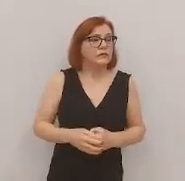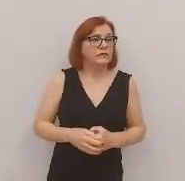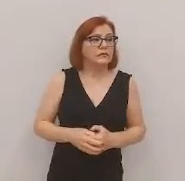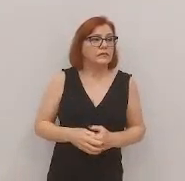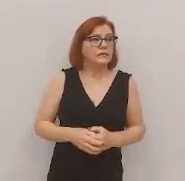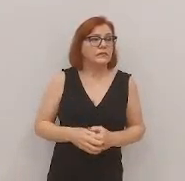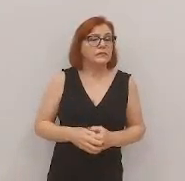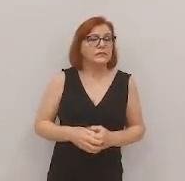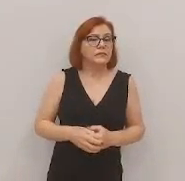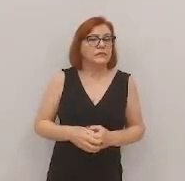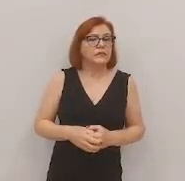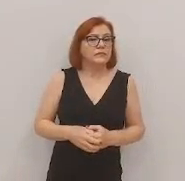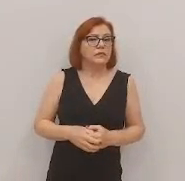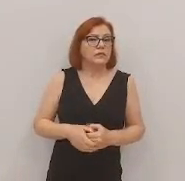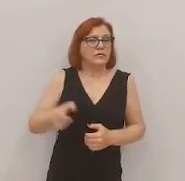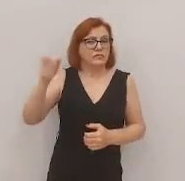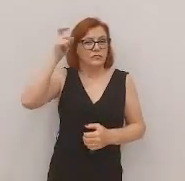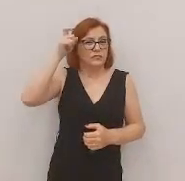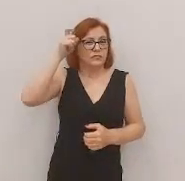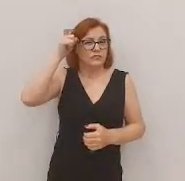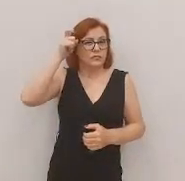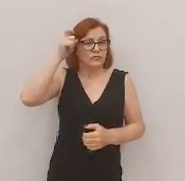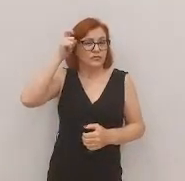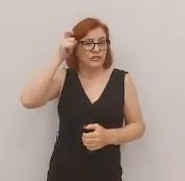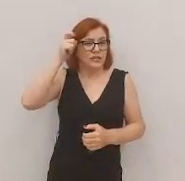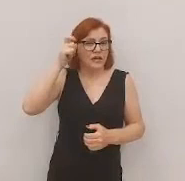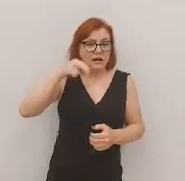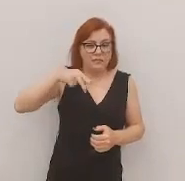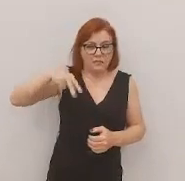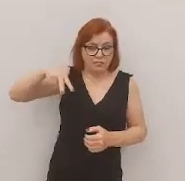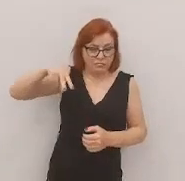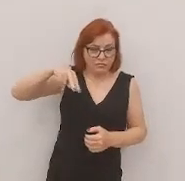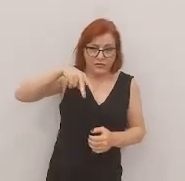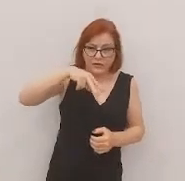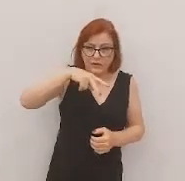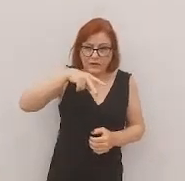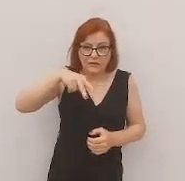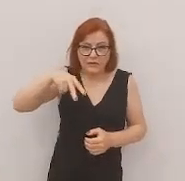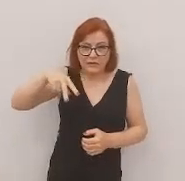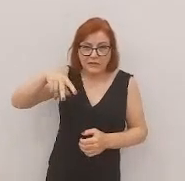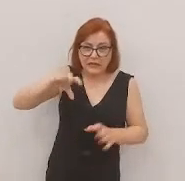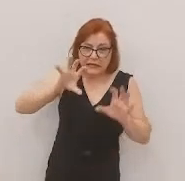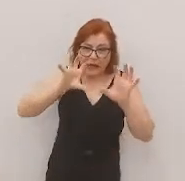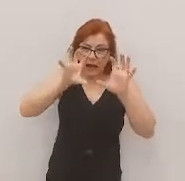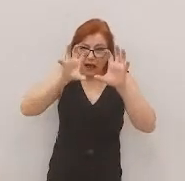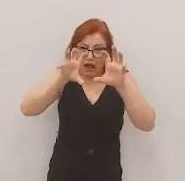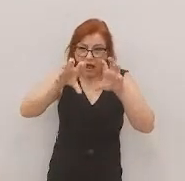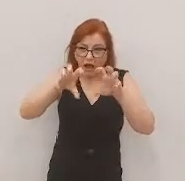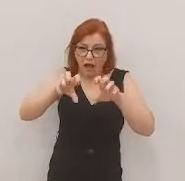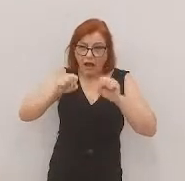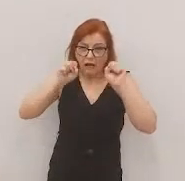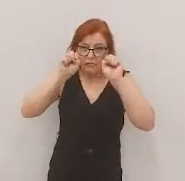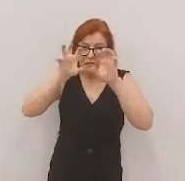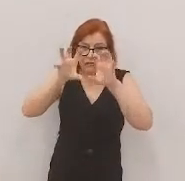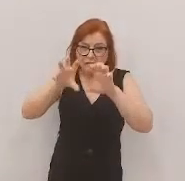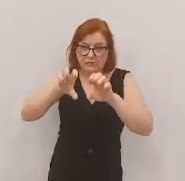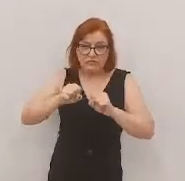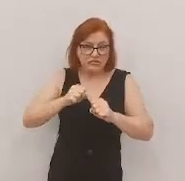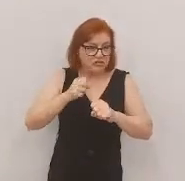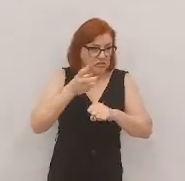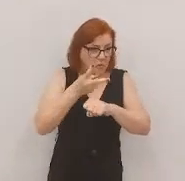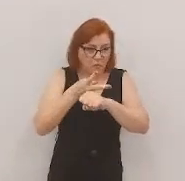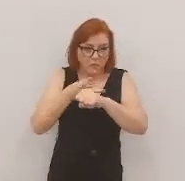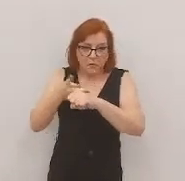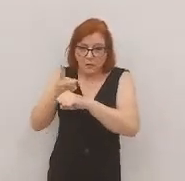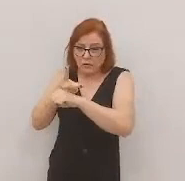ruge, procurando alguém para devorar. Resisti-lhes firmes na fé, certo de que